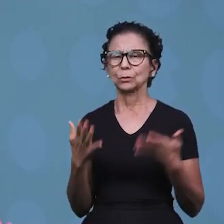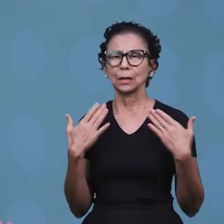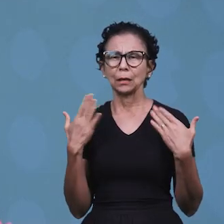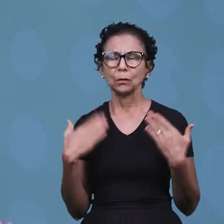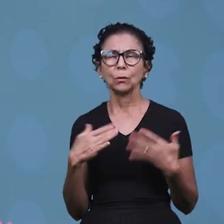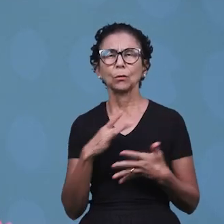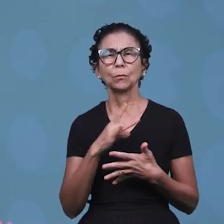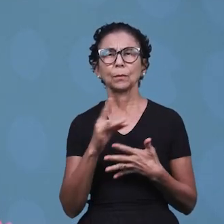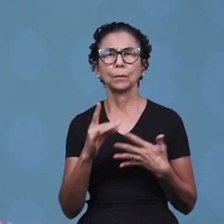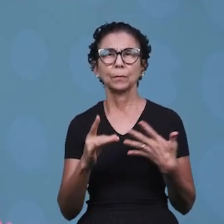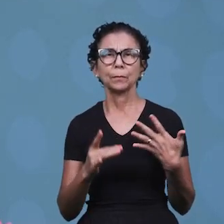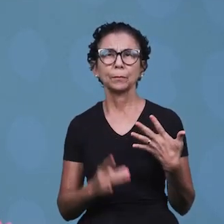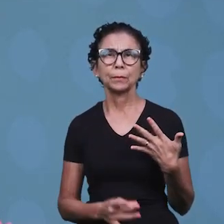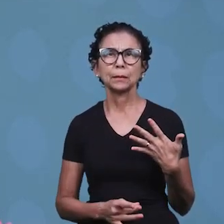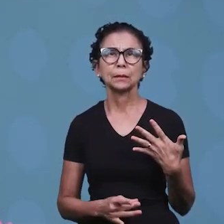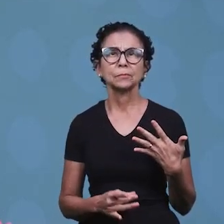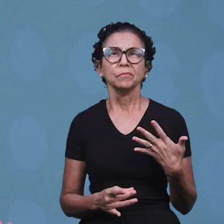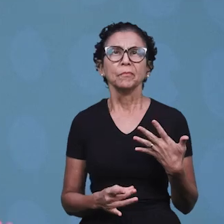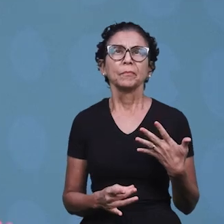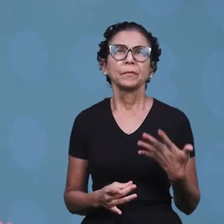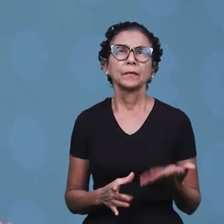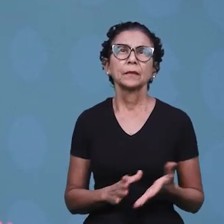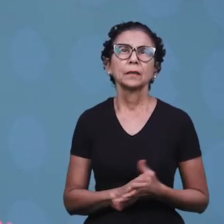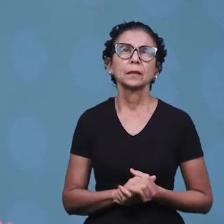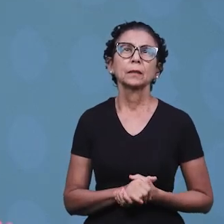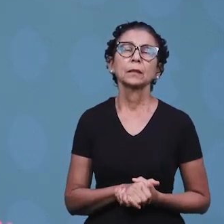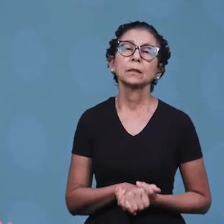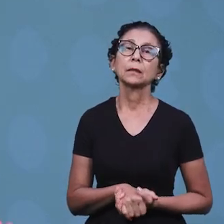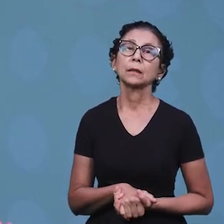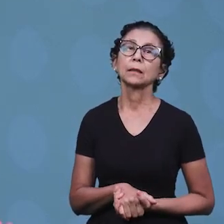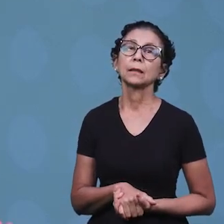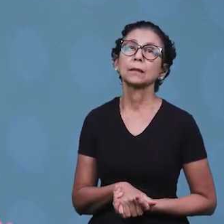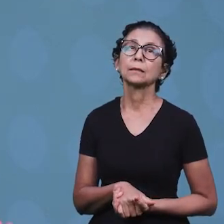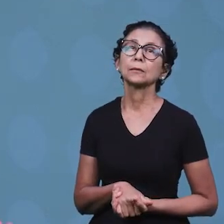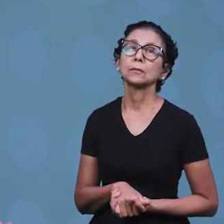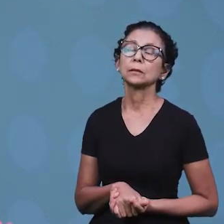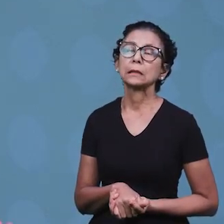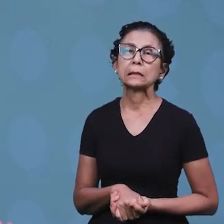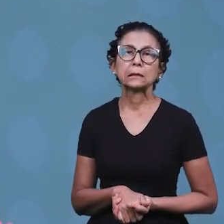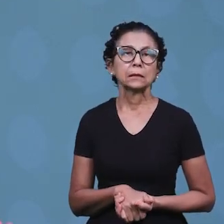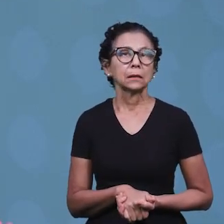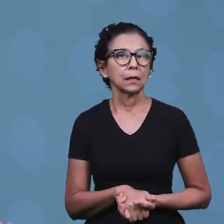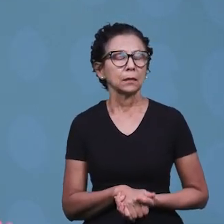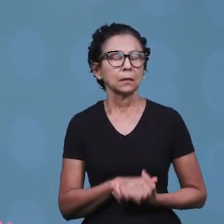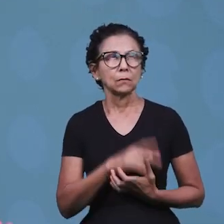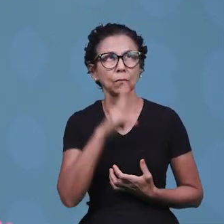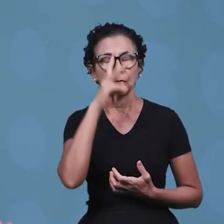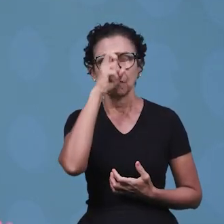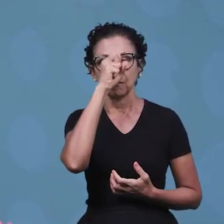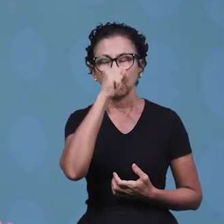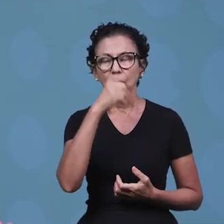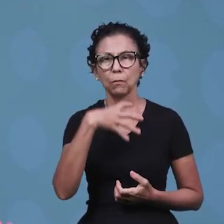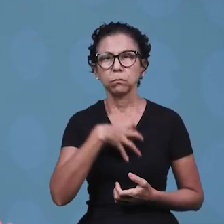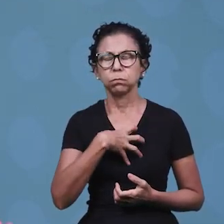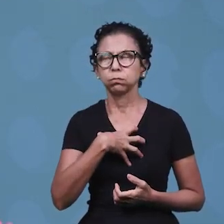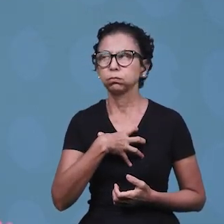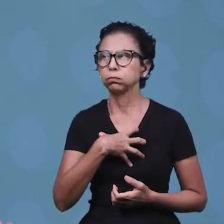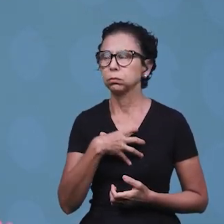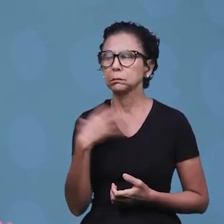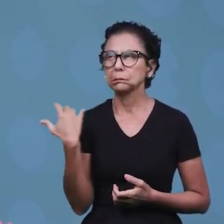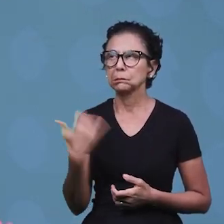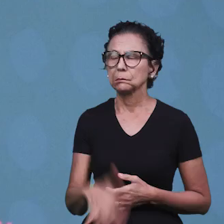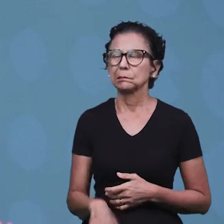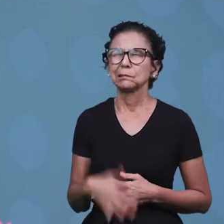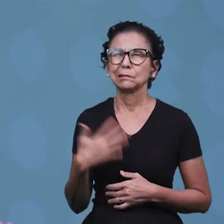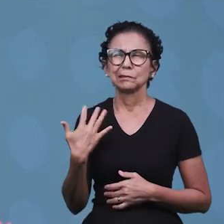Ela tem mais indicação quando os sintomas são muito exacerbados, né? A pessoa sente um